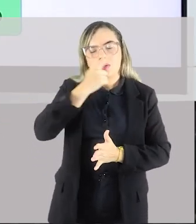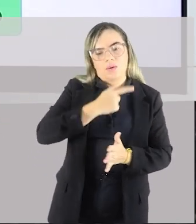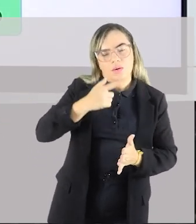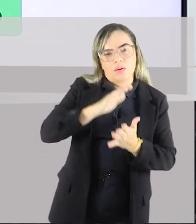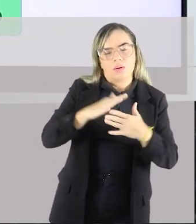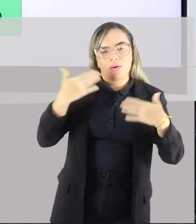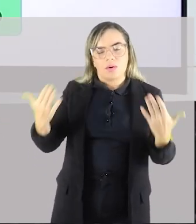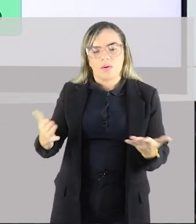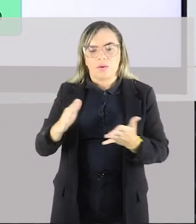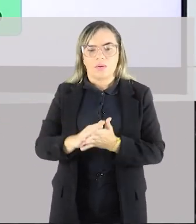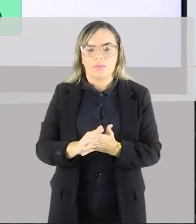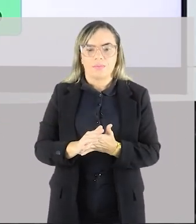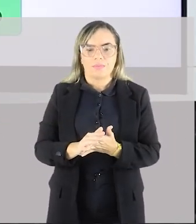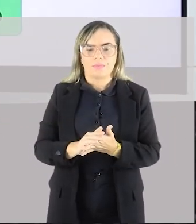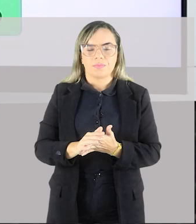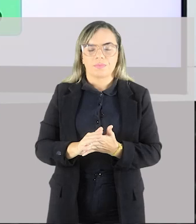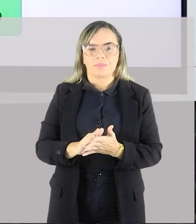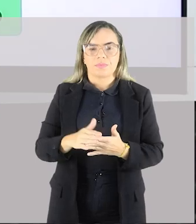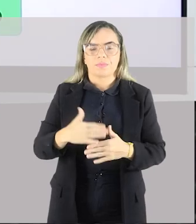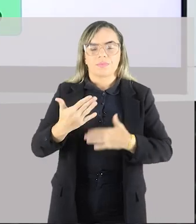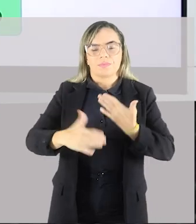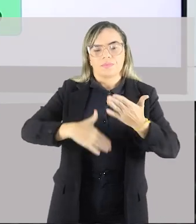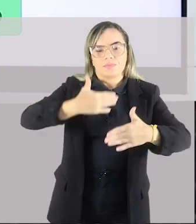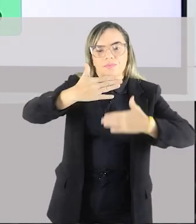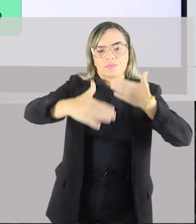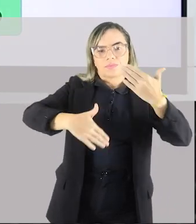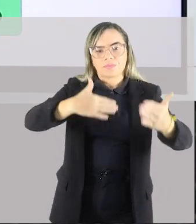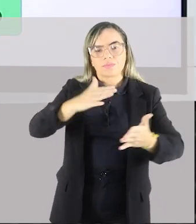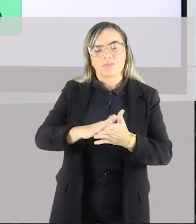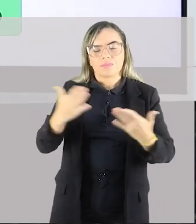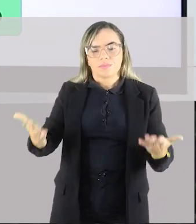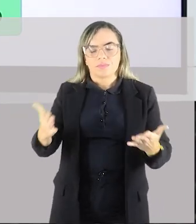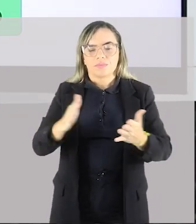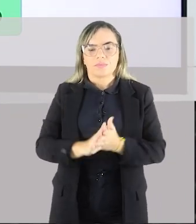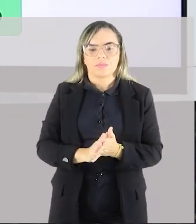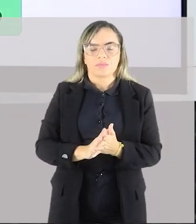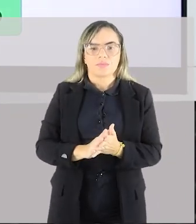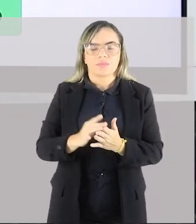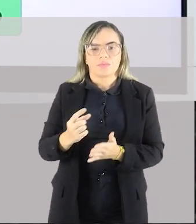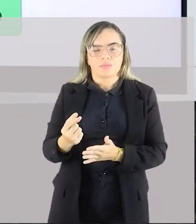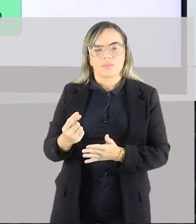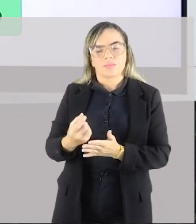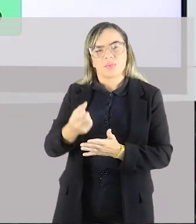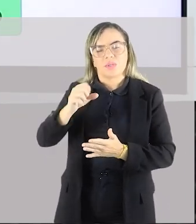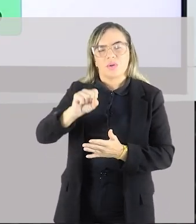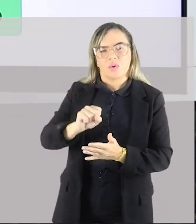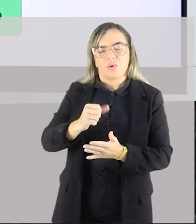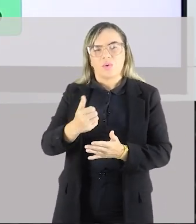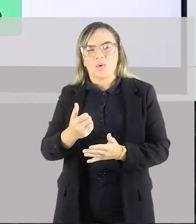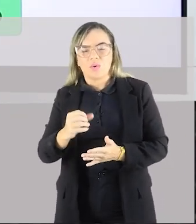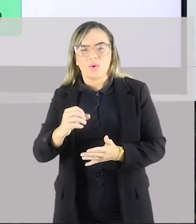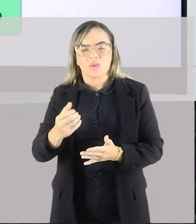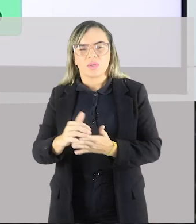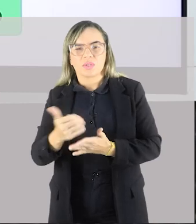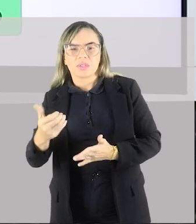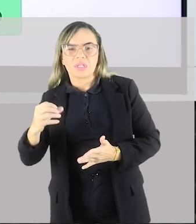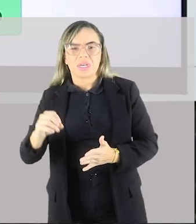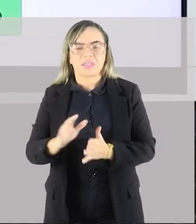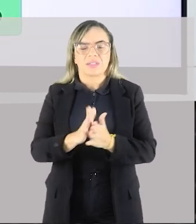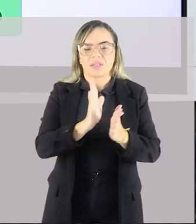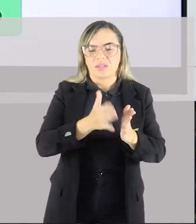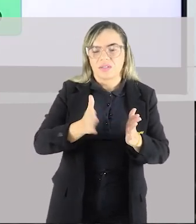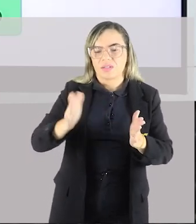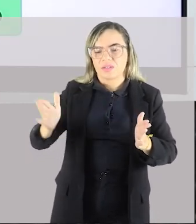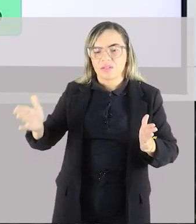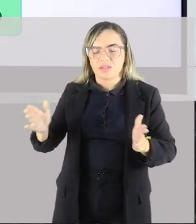né, por si só, é um processo aí que demanda pelo menos umas 8 ou 10 etapas e a gente,